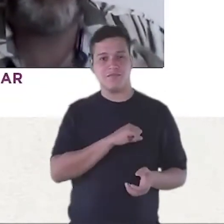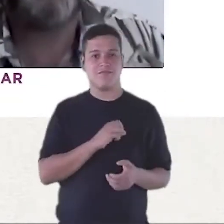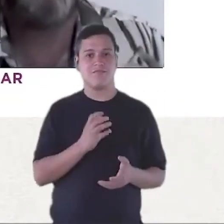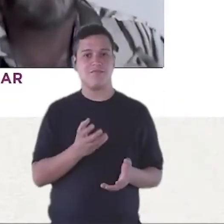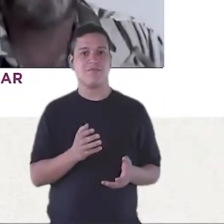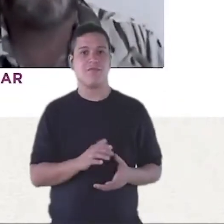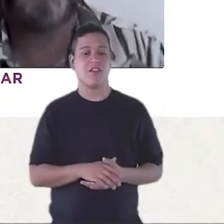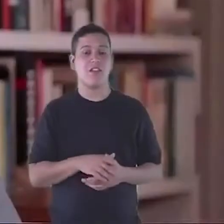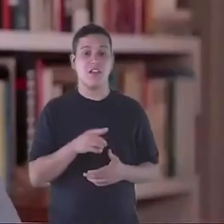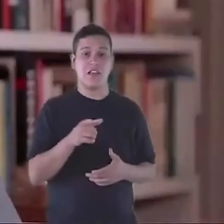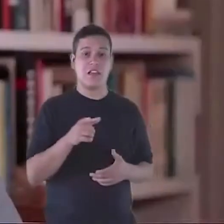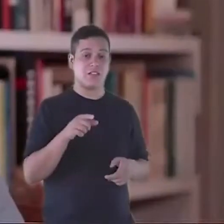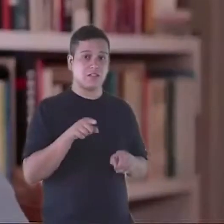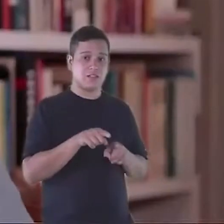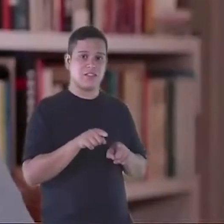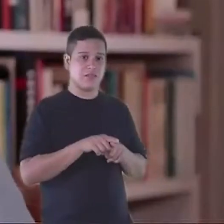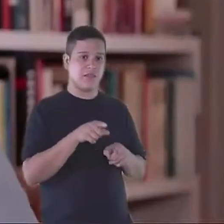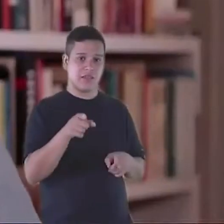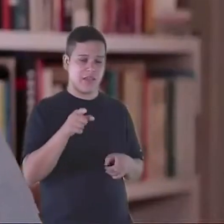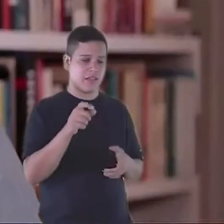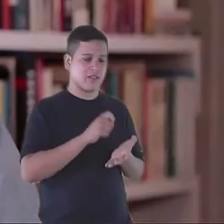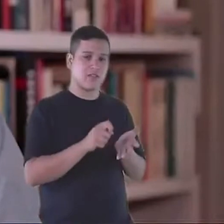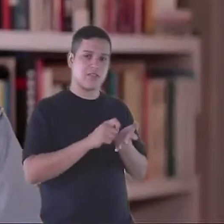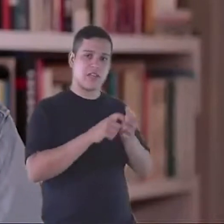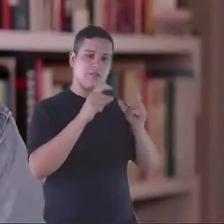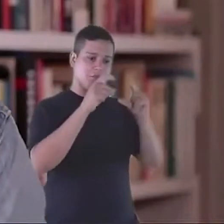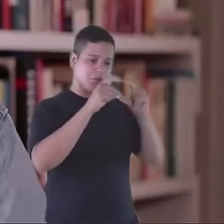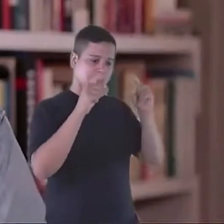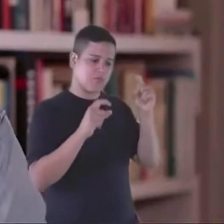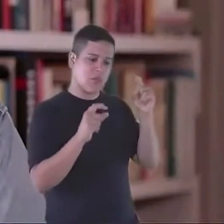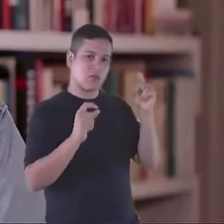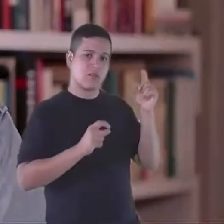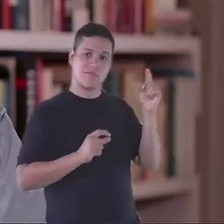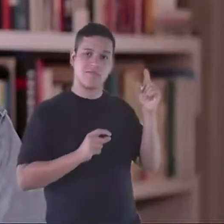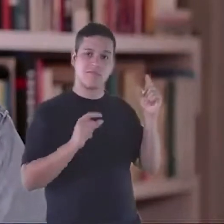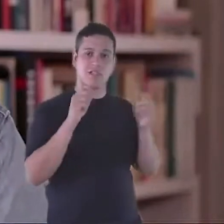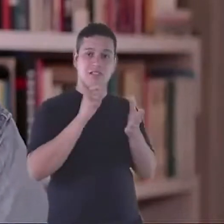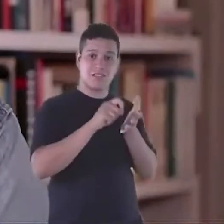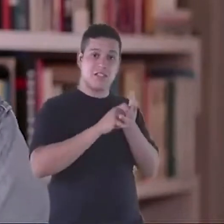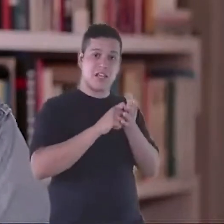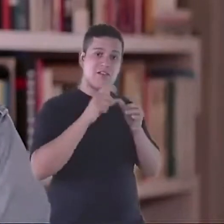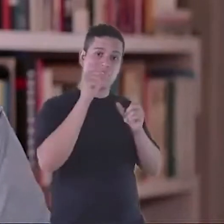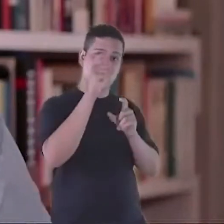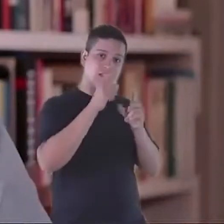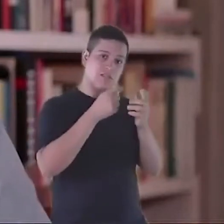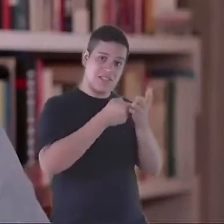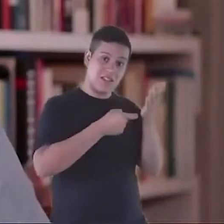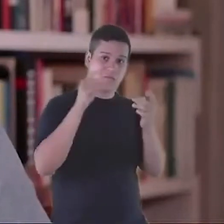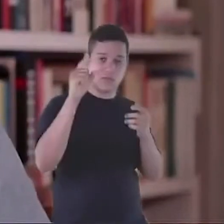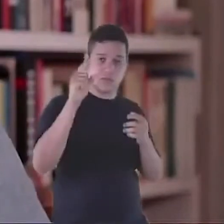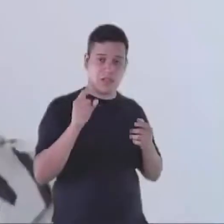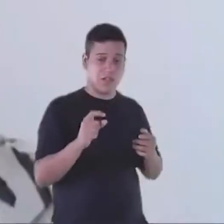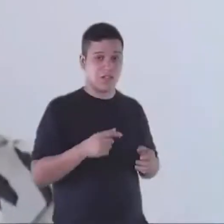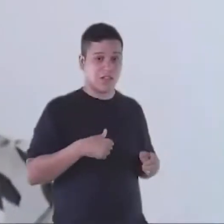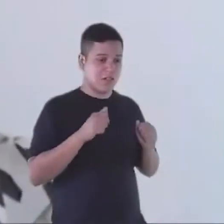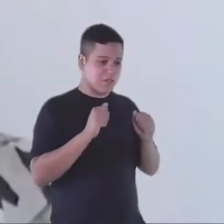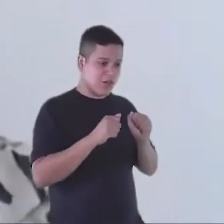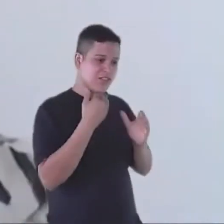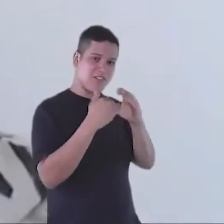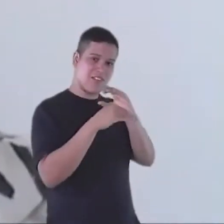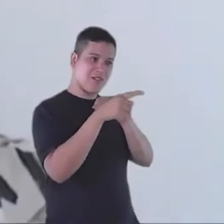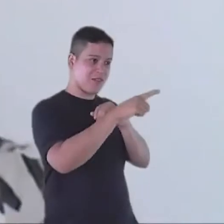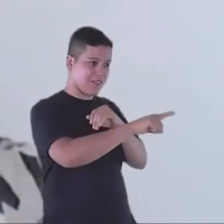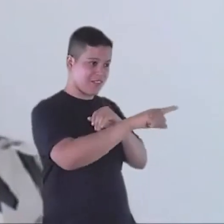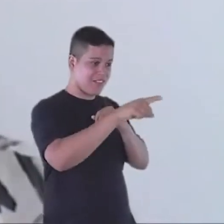faz guardanapos com frases lindas, viu? Cobrem dele e ele dá um jeito de mandar para vocês. Ha! É. Se vira agora.